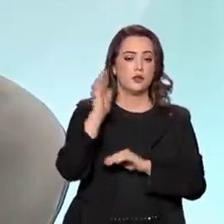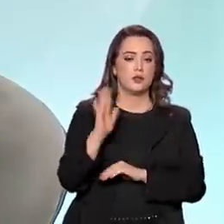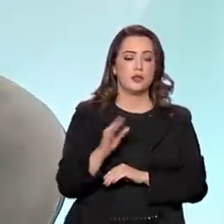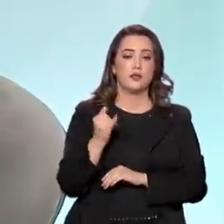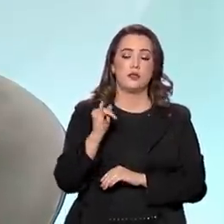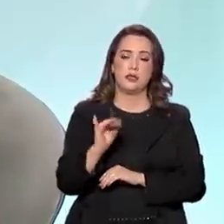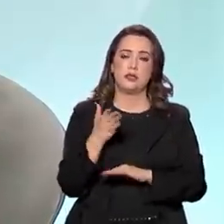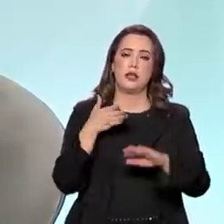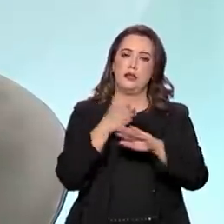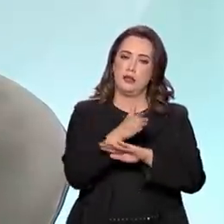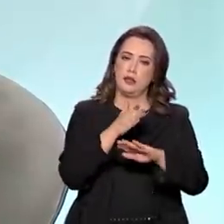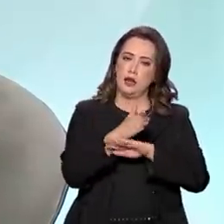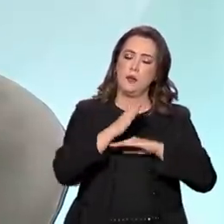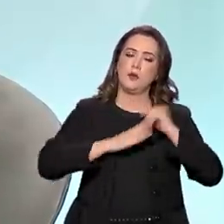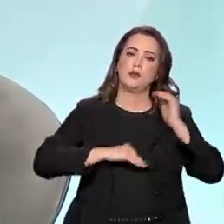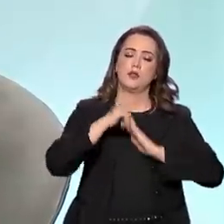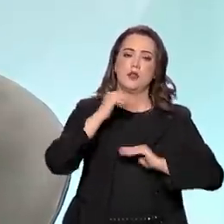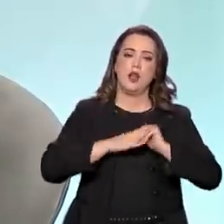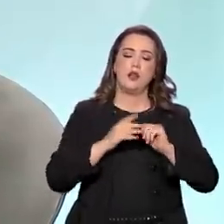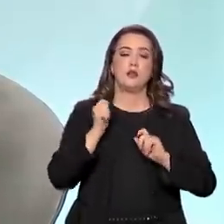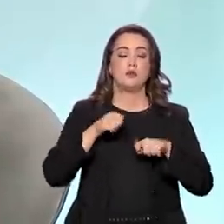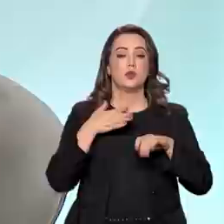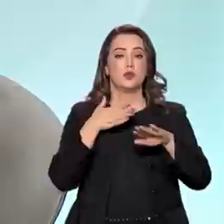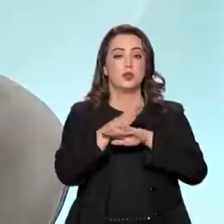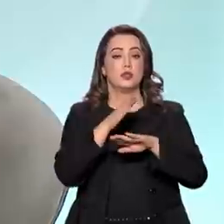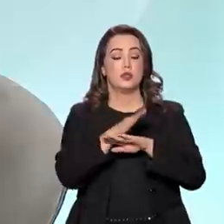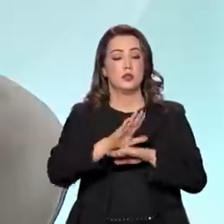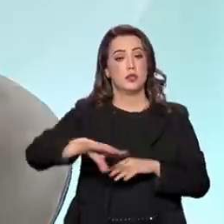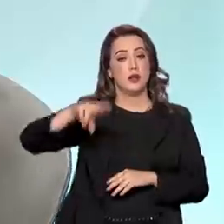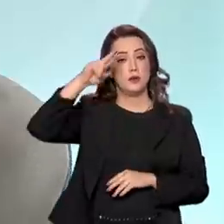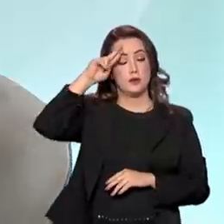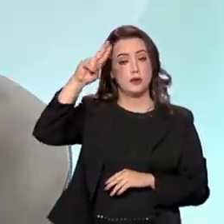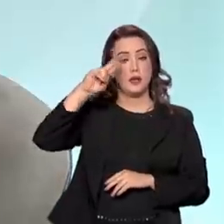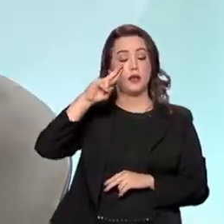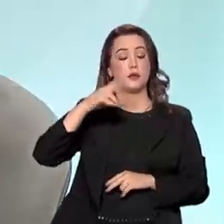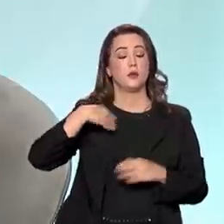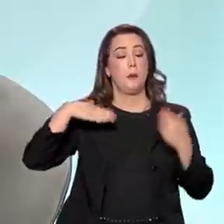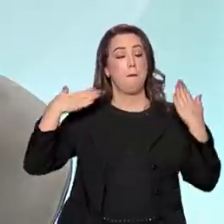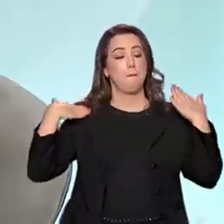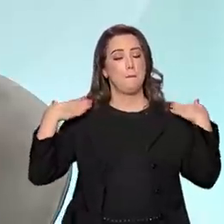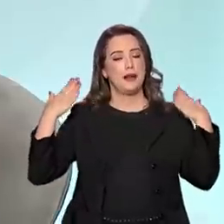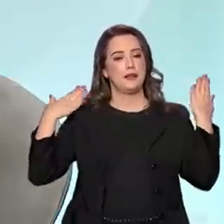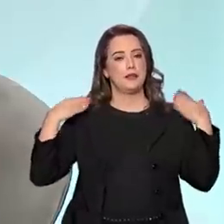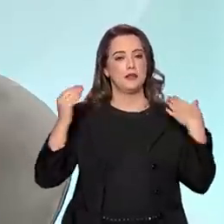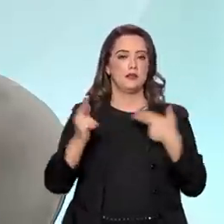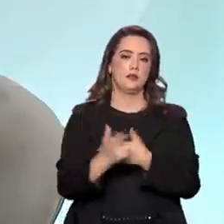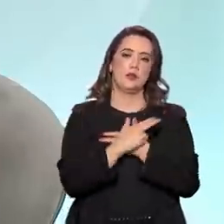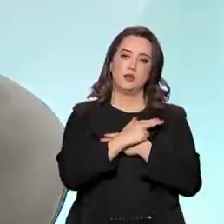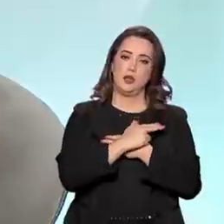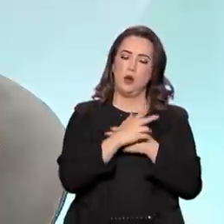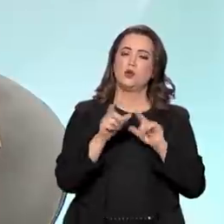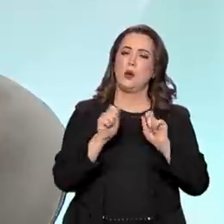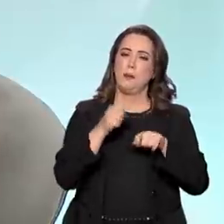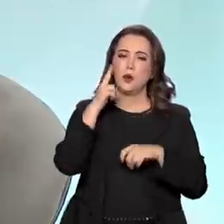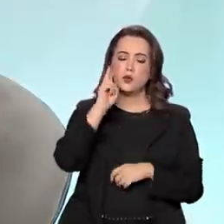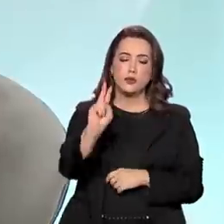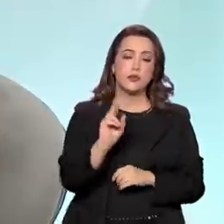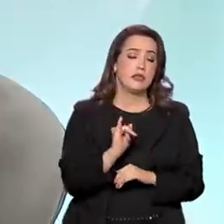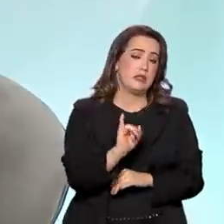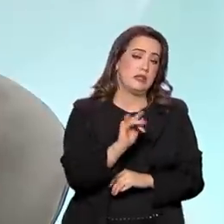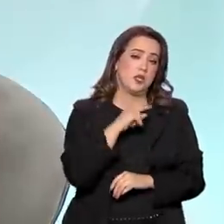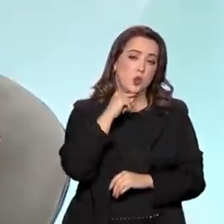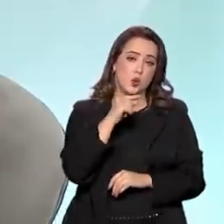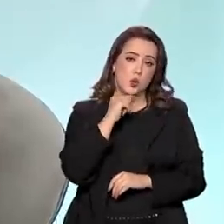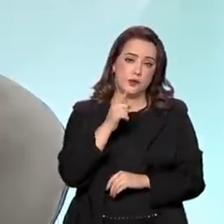ser um militar de carreira ele pode consultar as páginas do exército da marinha e da Aeronáutica que vão ter essas informações Esse é o maneira